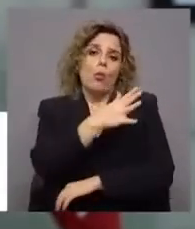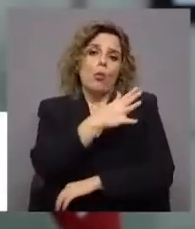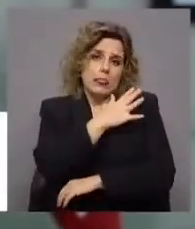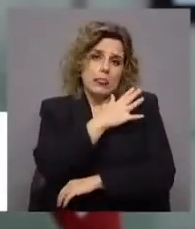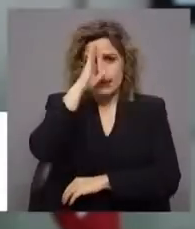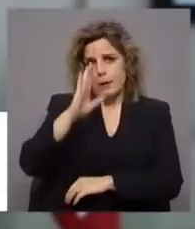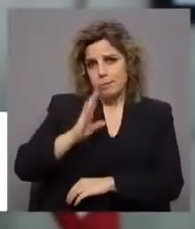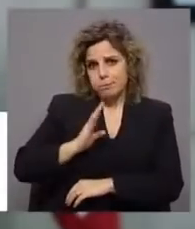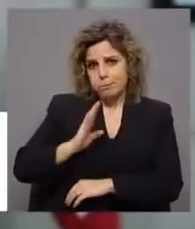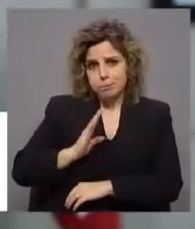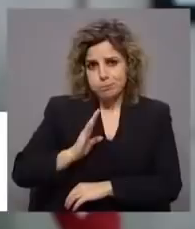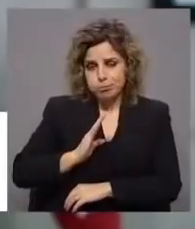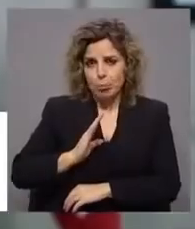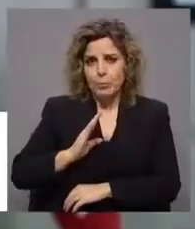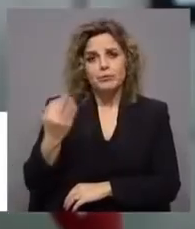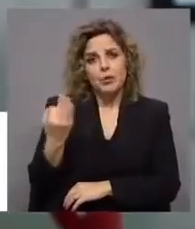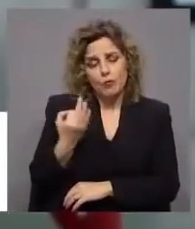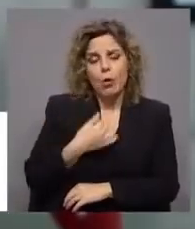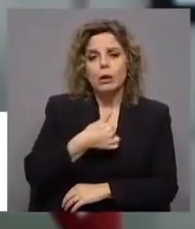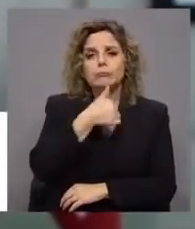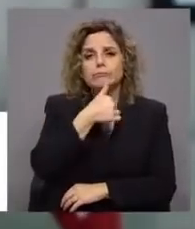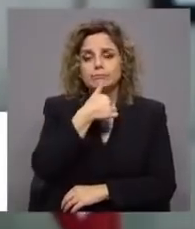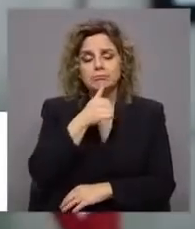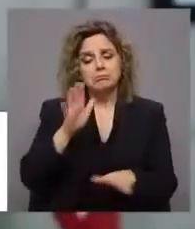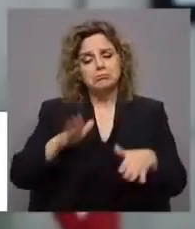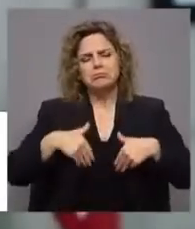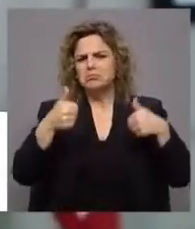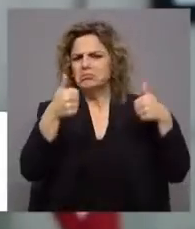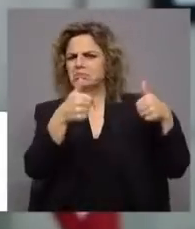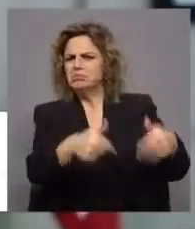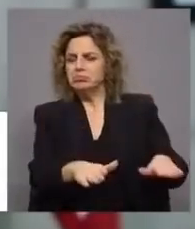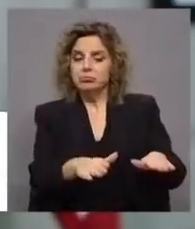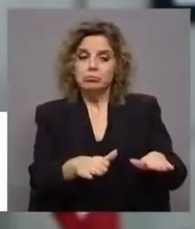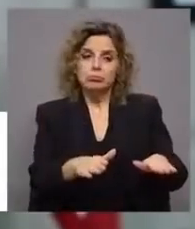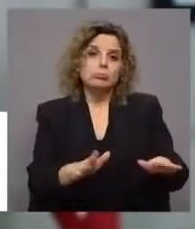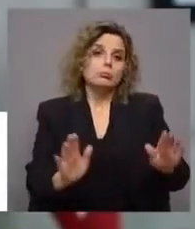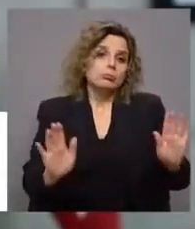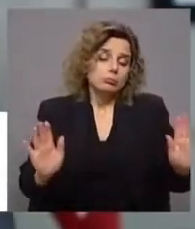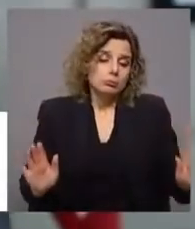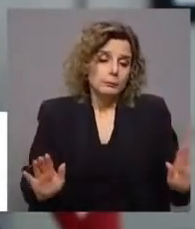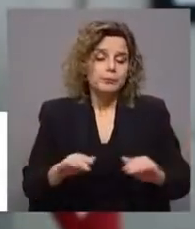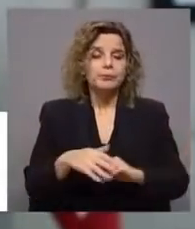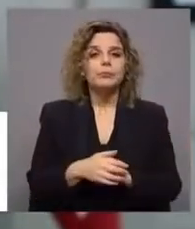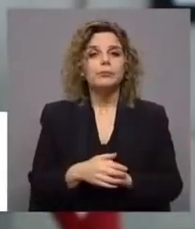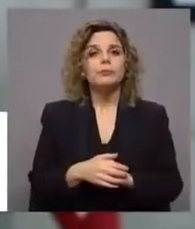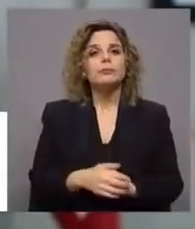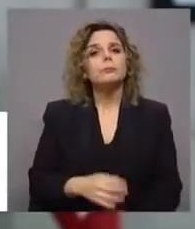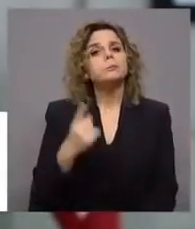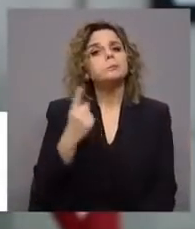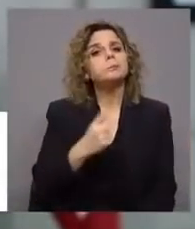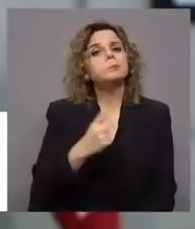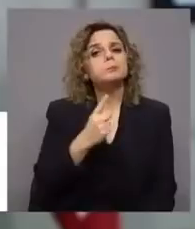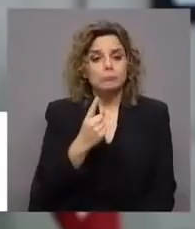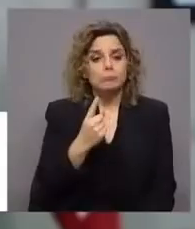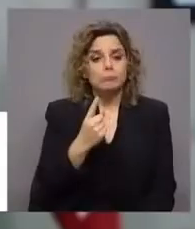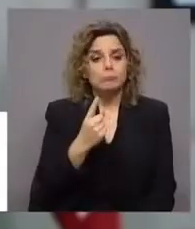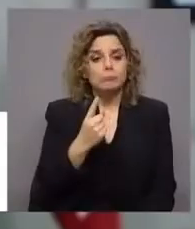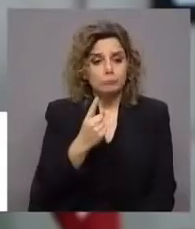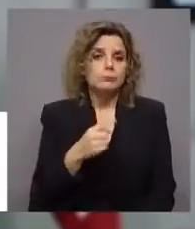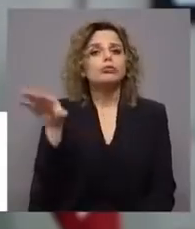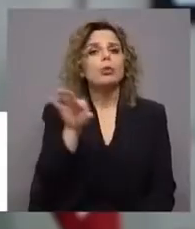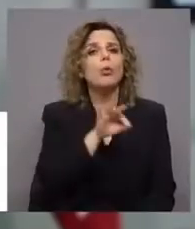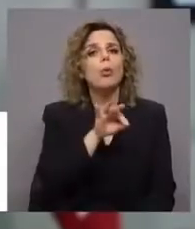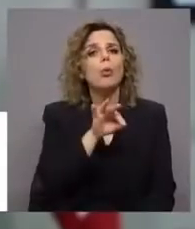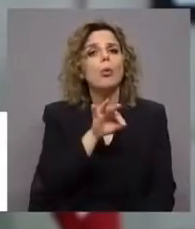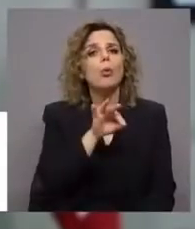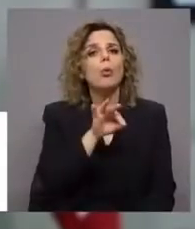Armadas resolveram pedir demissão, antecipar a demissão, e o presidente escolheu os outros 3 ministros, os